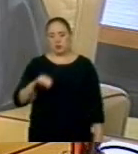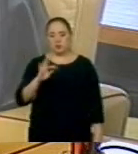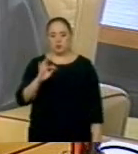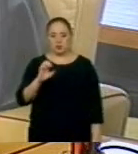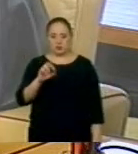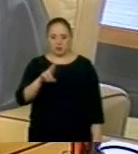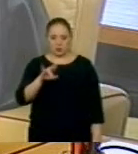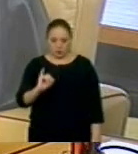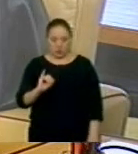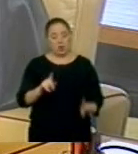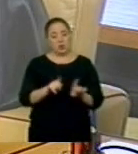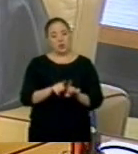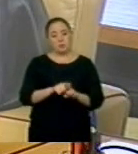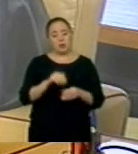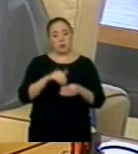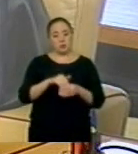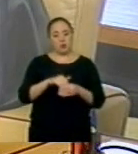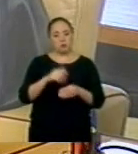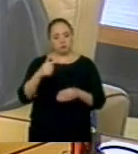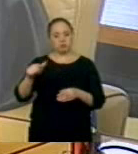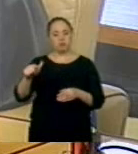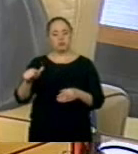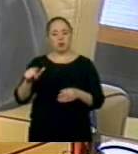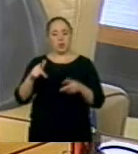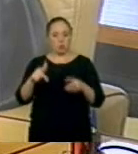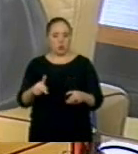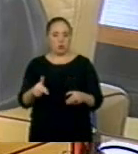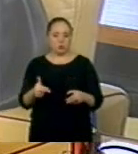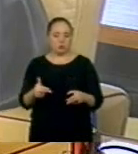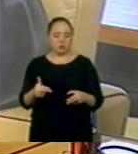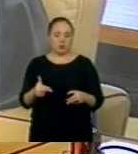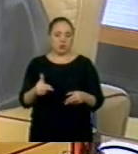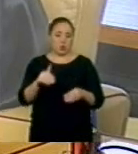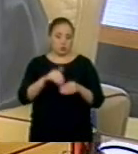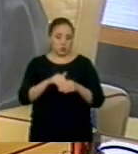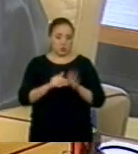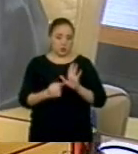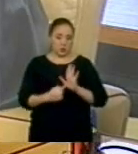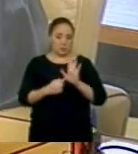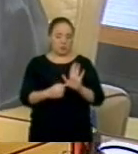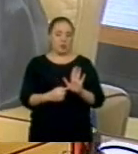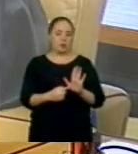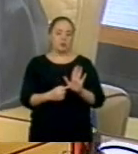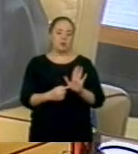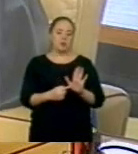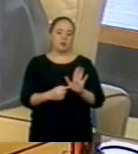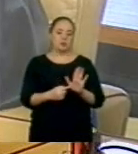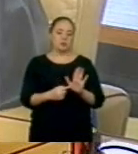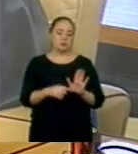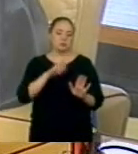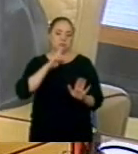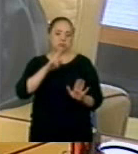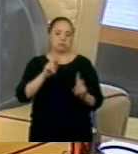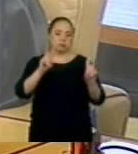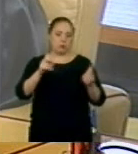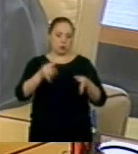bem como de votos que o acompanharam, os quais, em meu modo de ver, iluminam a questão ora em julgamento. Nessa